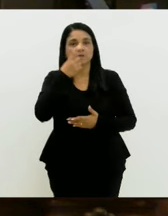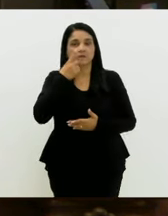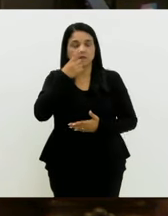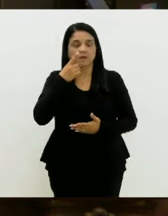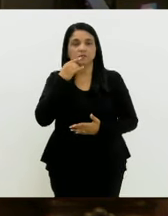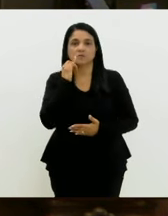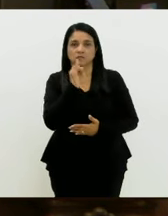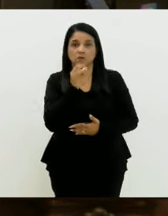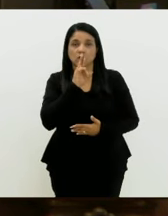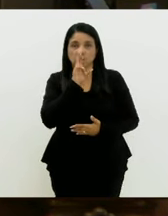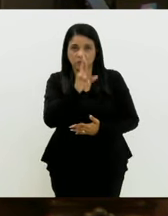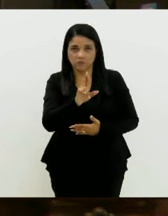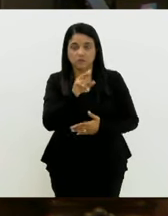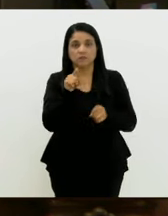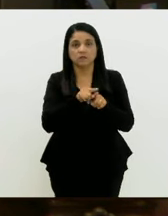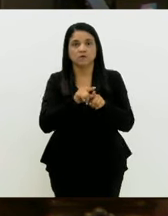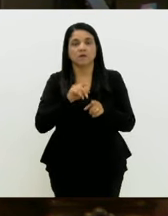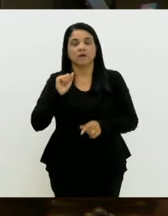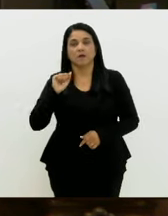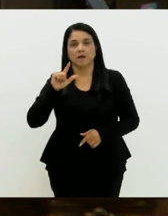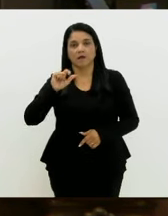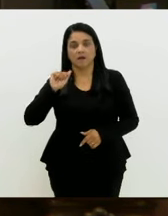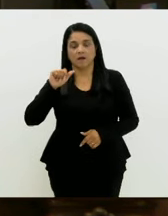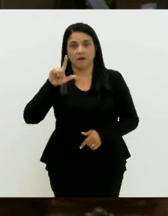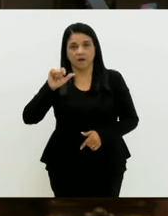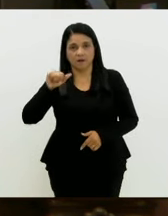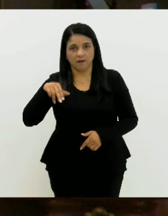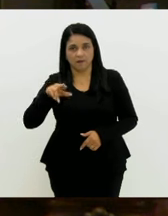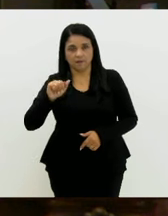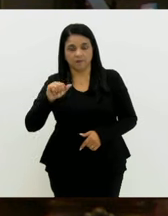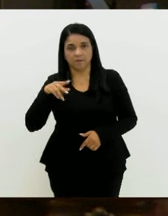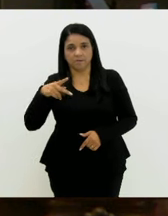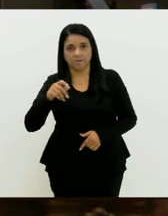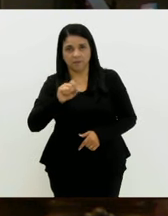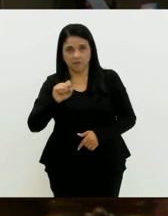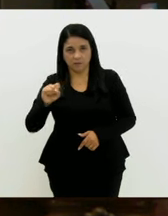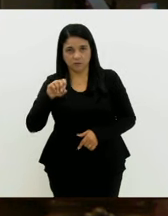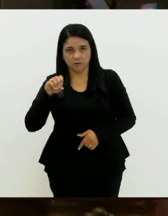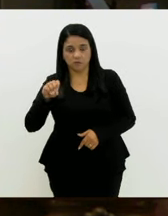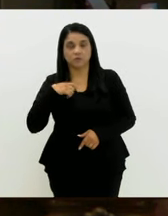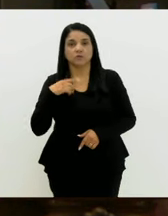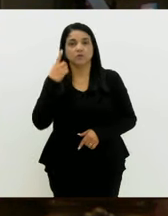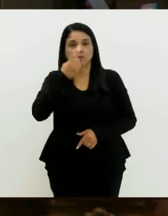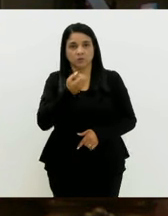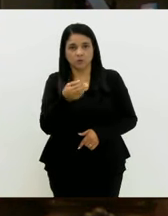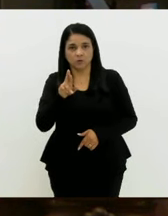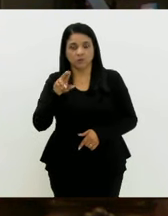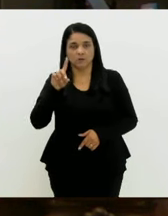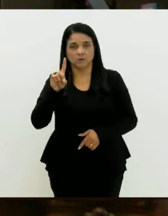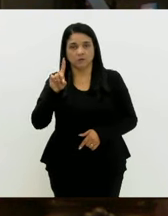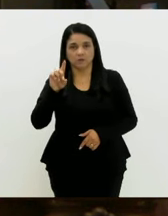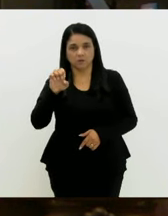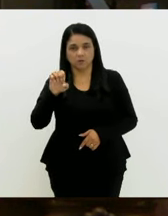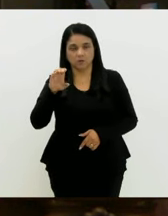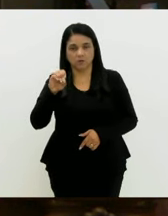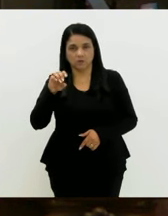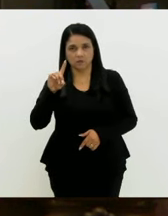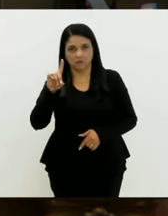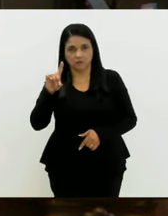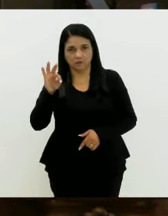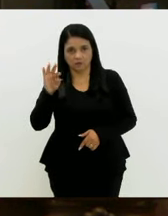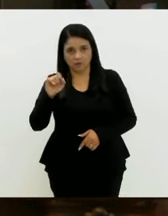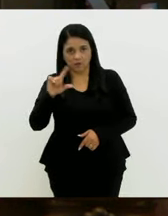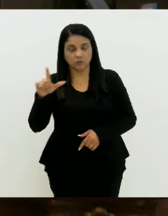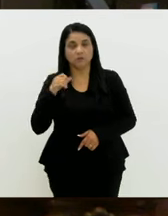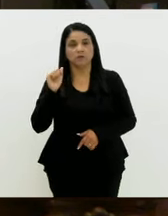Bacelar, Alana Lopes, Alana Passos, perdão, doutor Deodalto e Andrezinho Siciliano, em discussão.